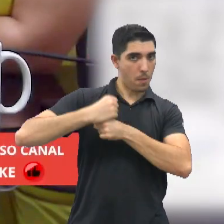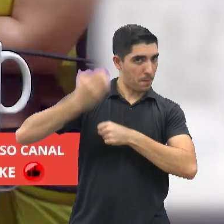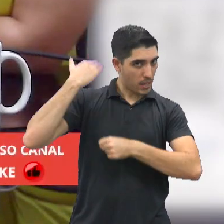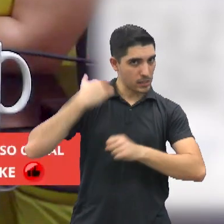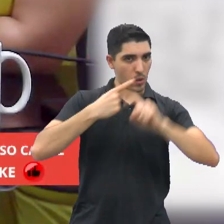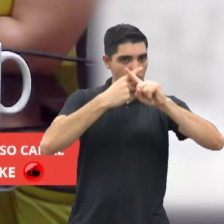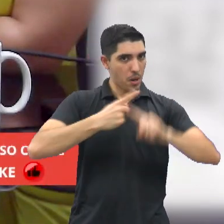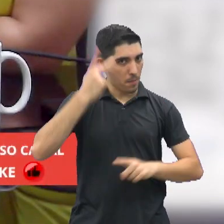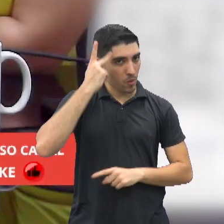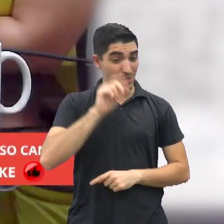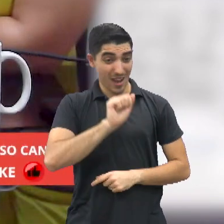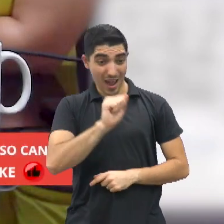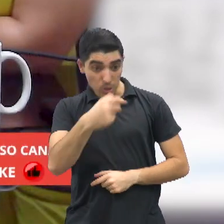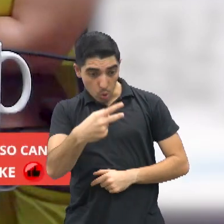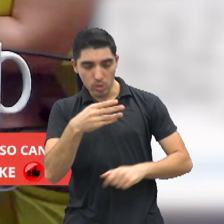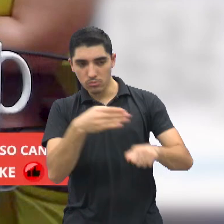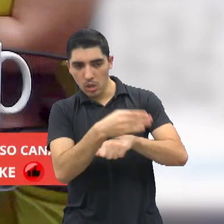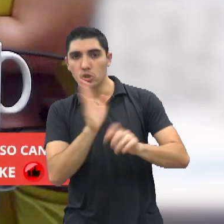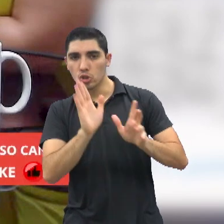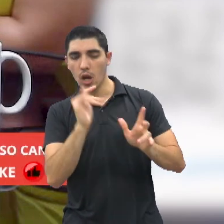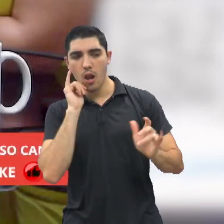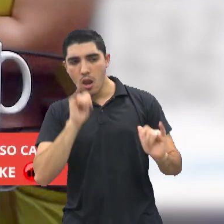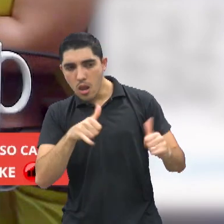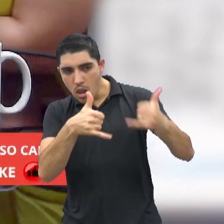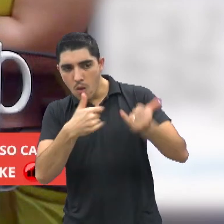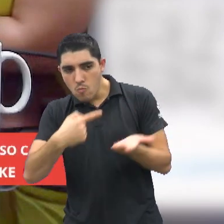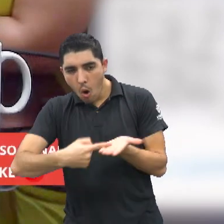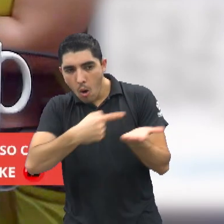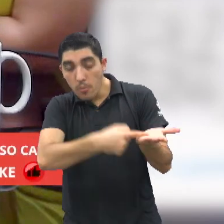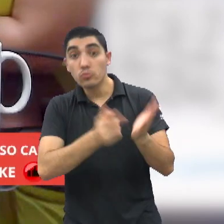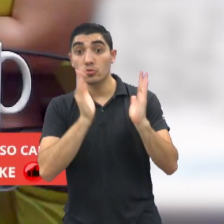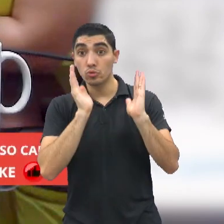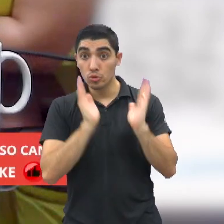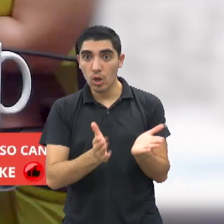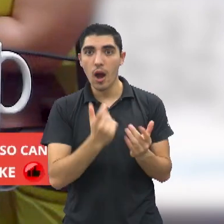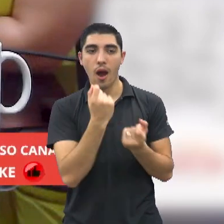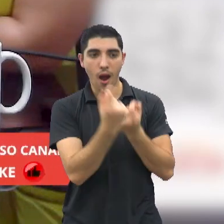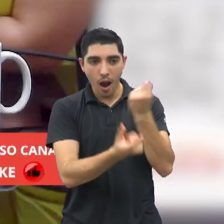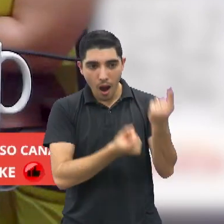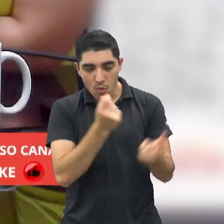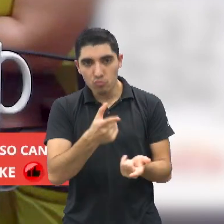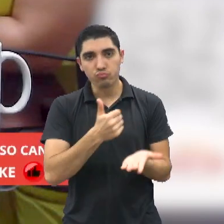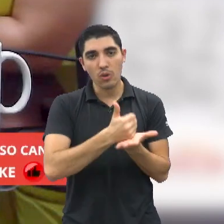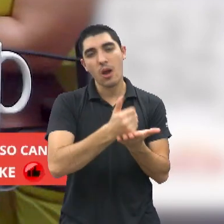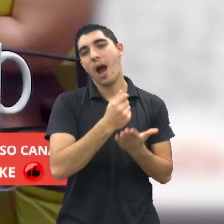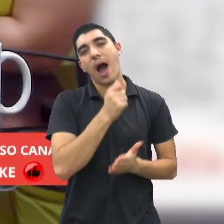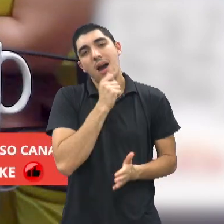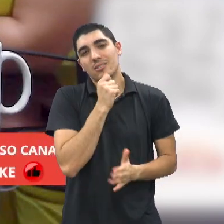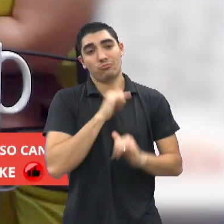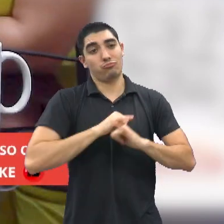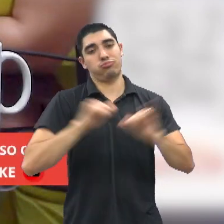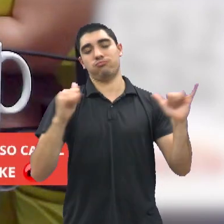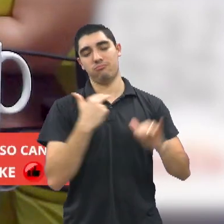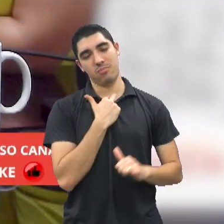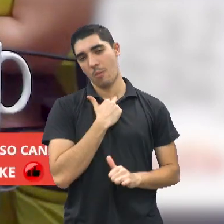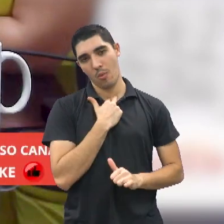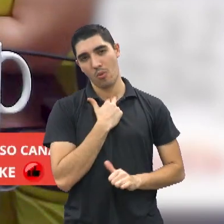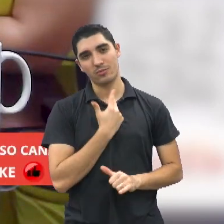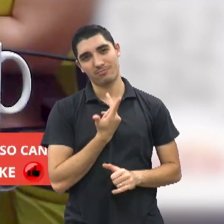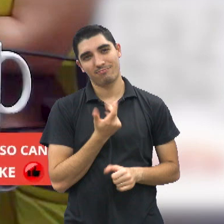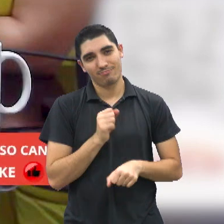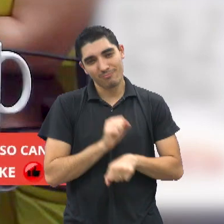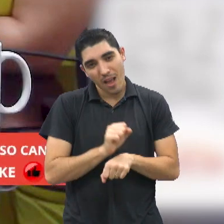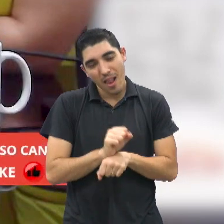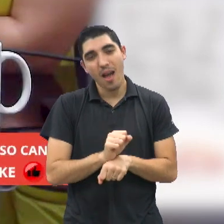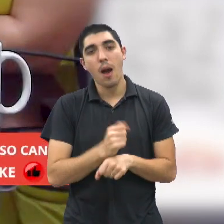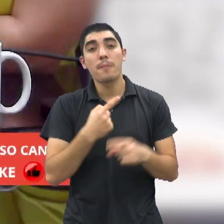e contactar e já fechou alguma coisa Realmente não podemos infelizmente divulgar porque além de